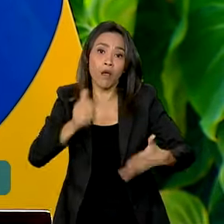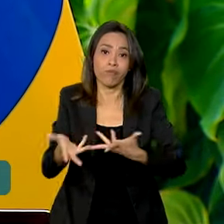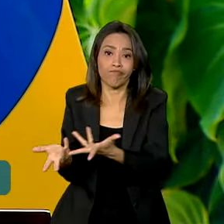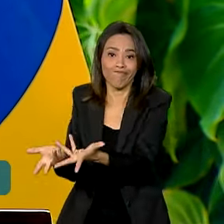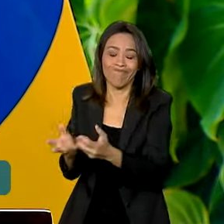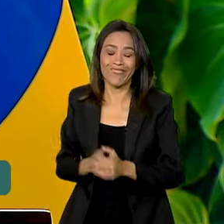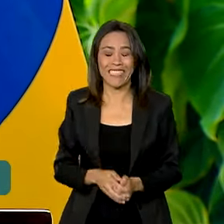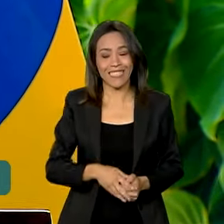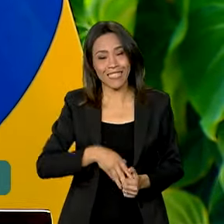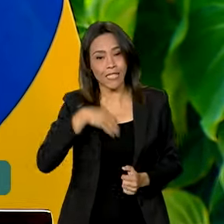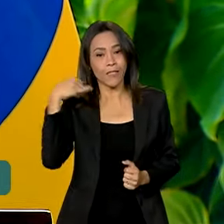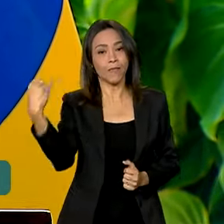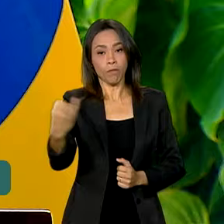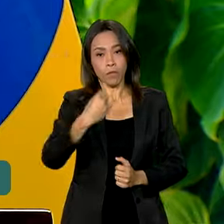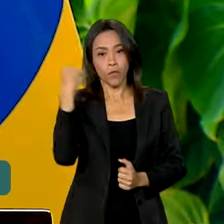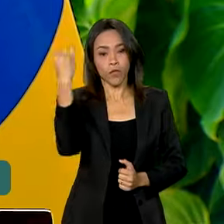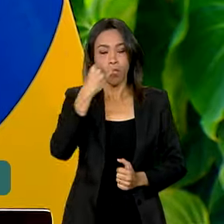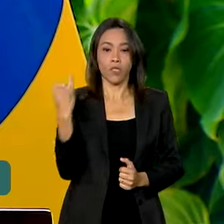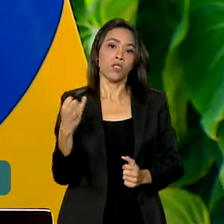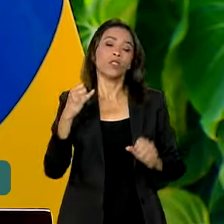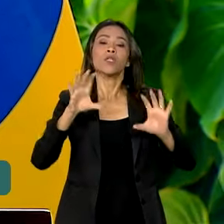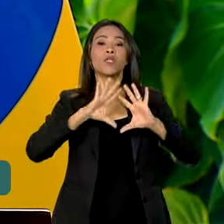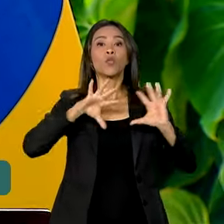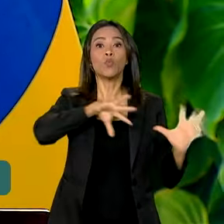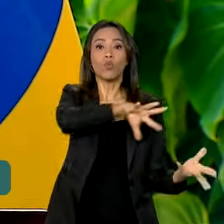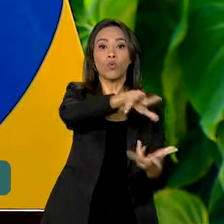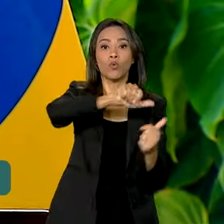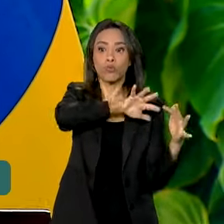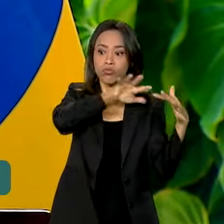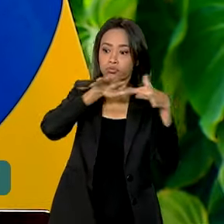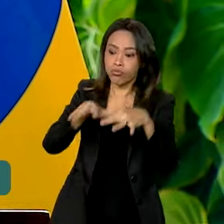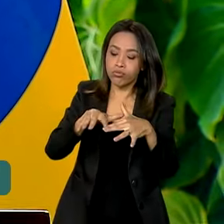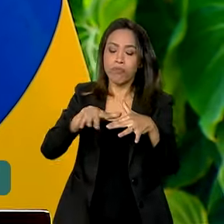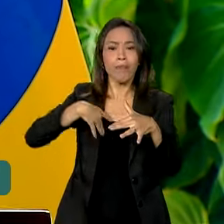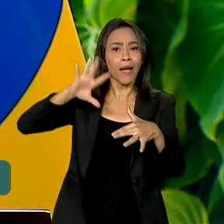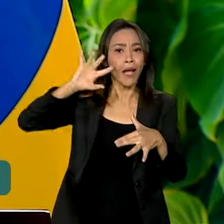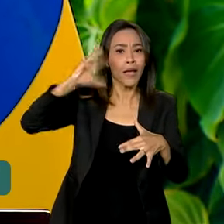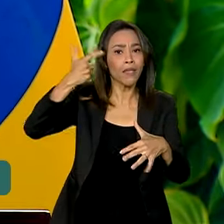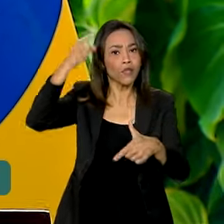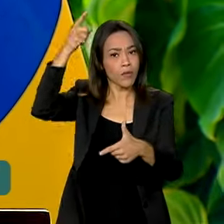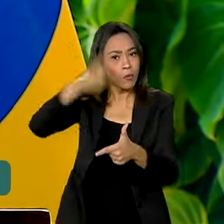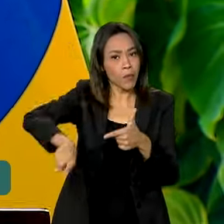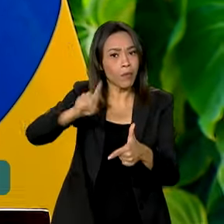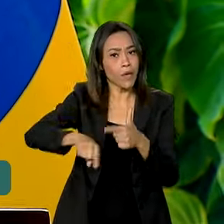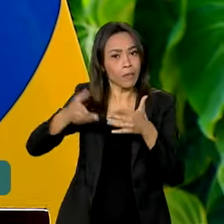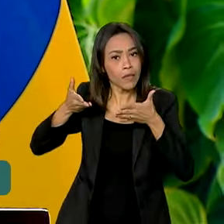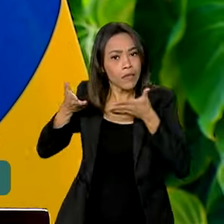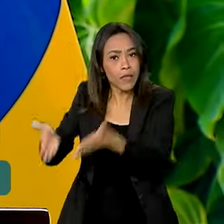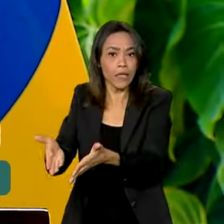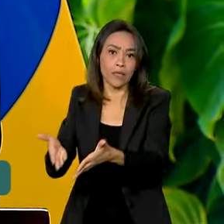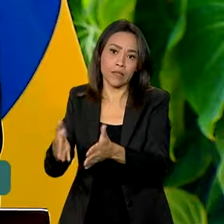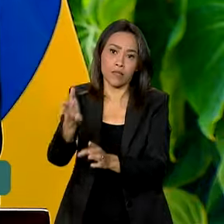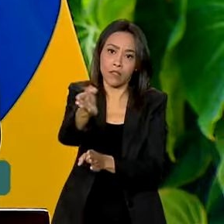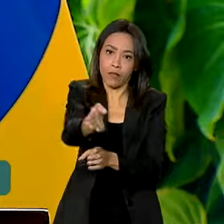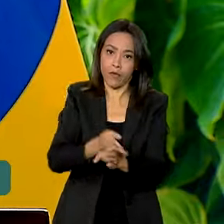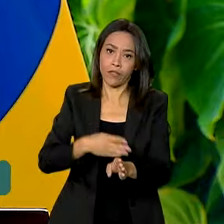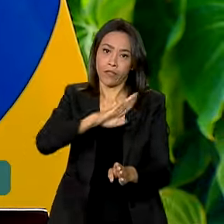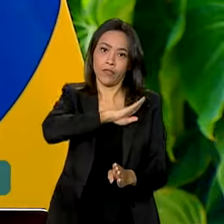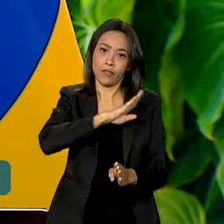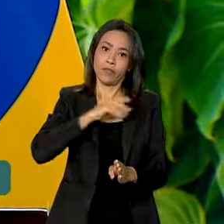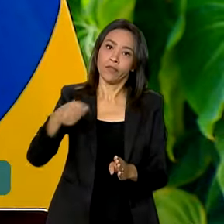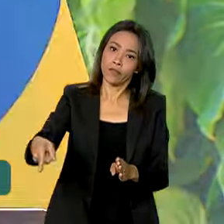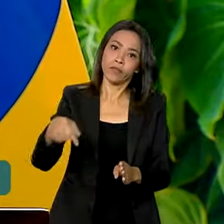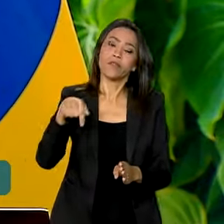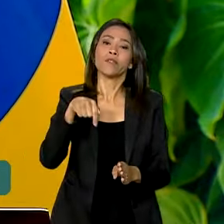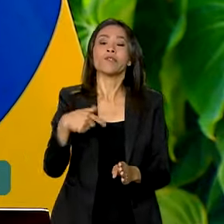fundamental que a comunidade internacional trabalhe para a solução dos dois estados, vivendo lado a lado em